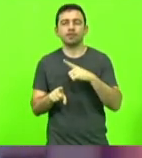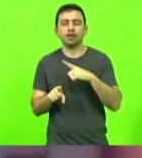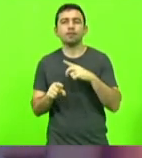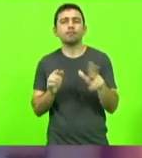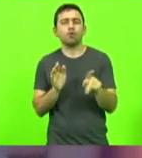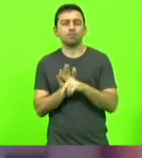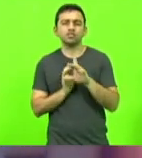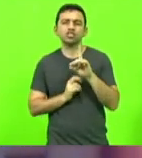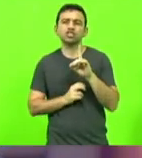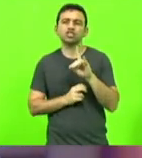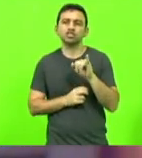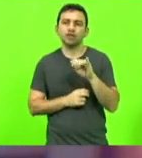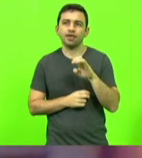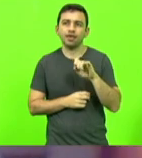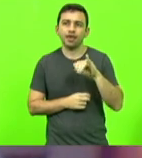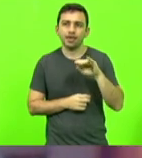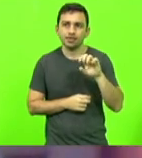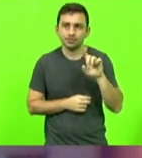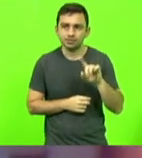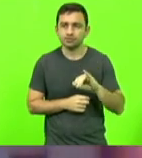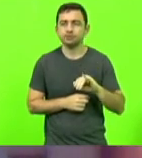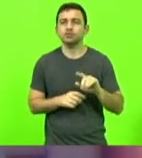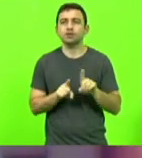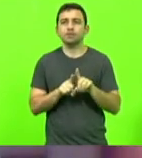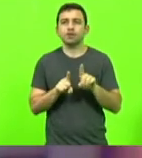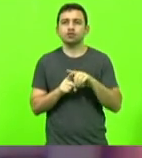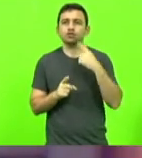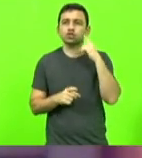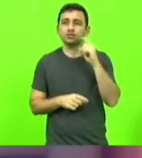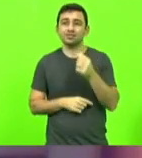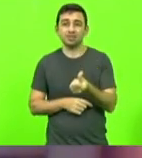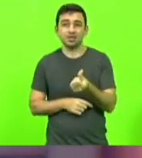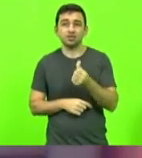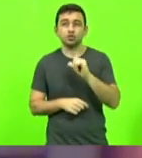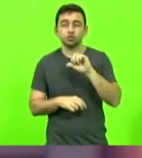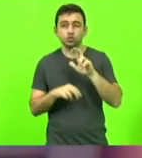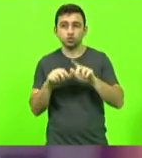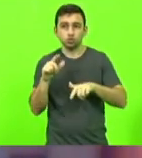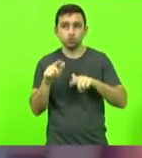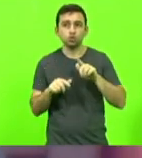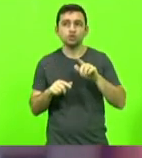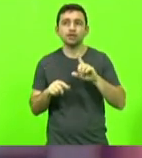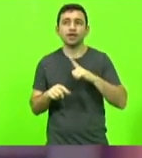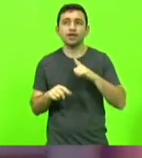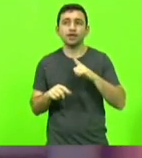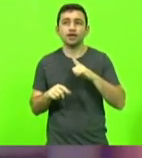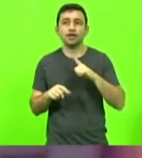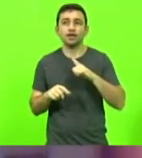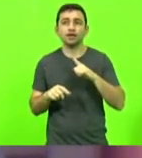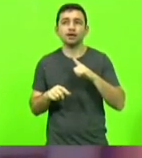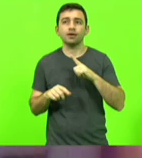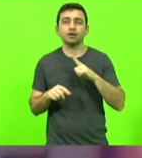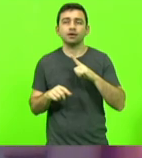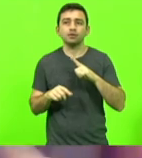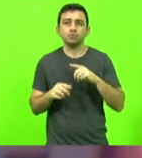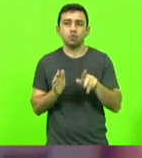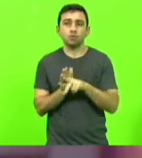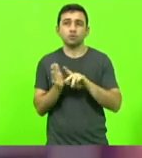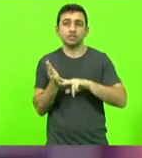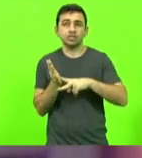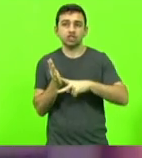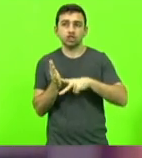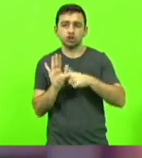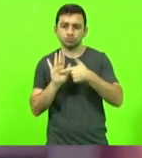DIEESE também fazendo apontamentos. No dia 6 de julho, tivemos a proposta que o Cinde apresentou, trazendo não só